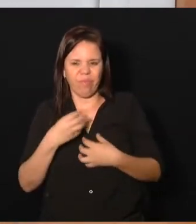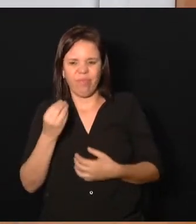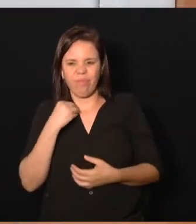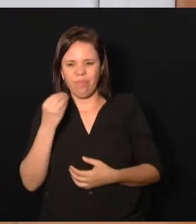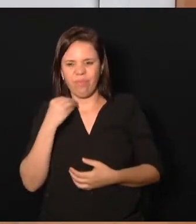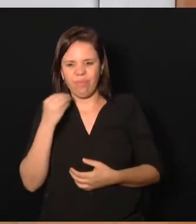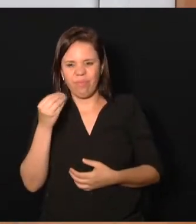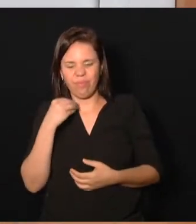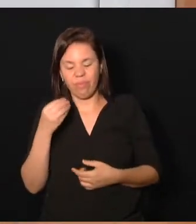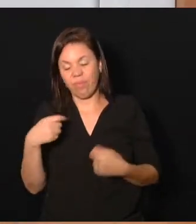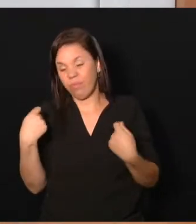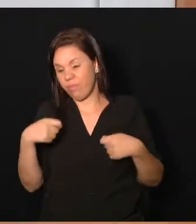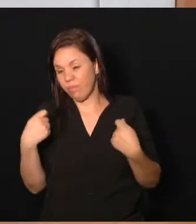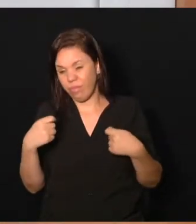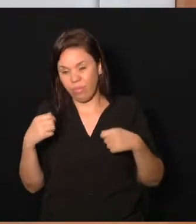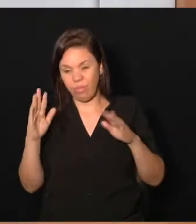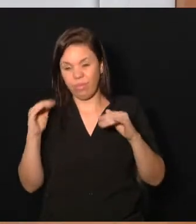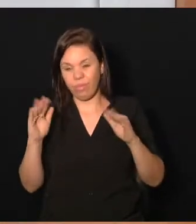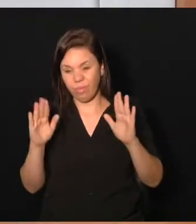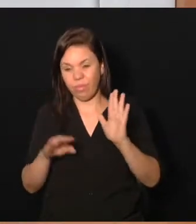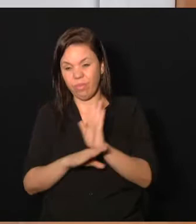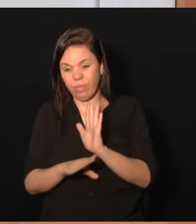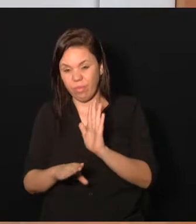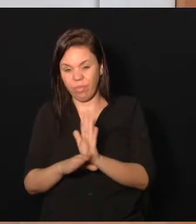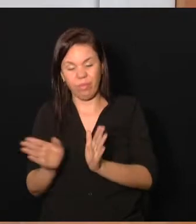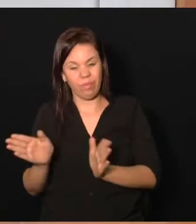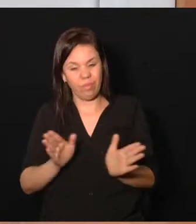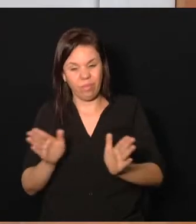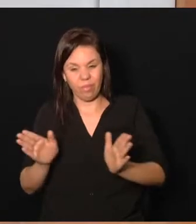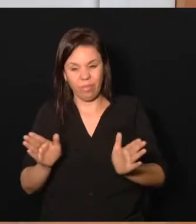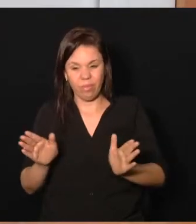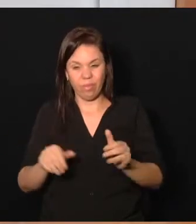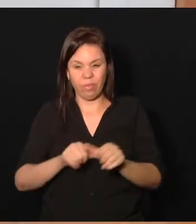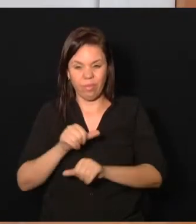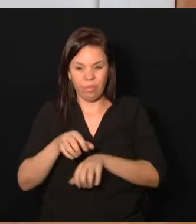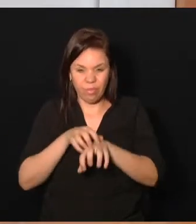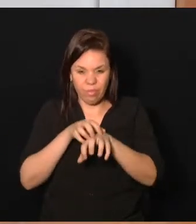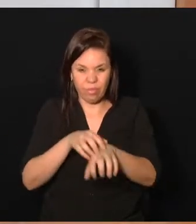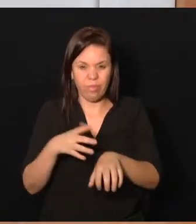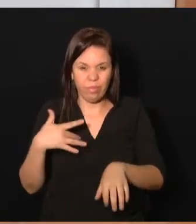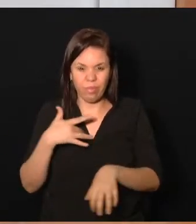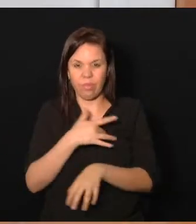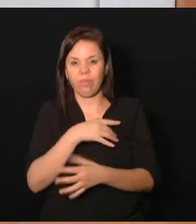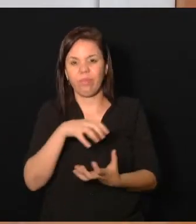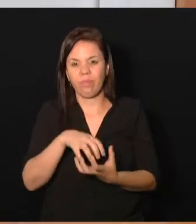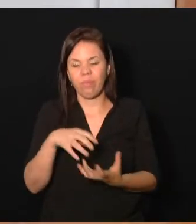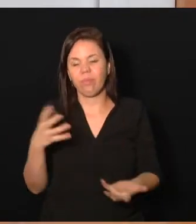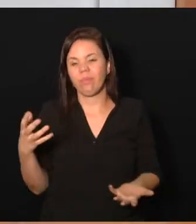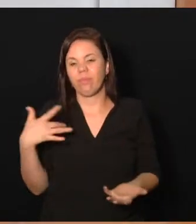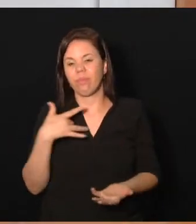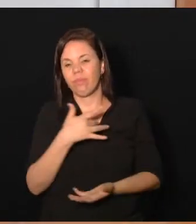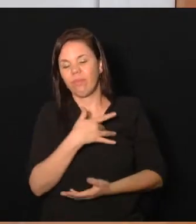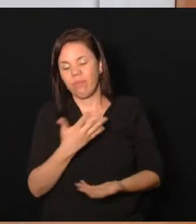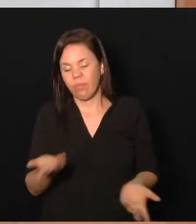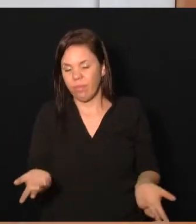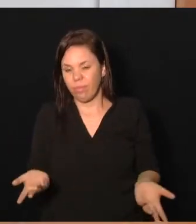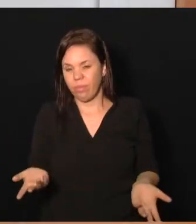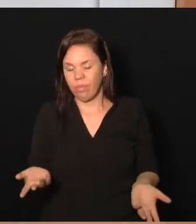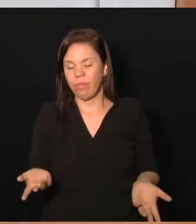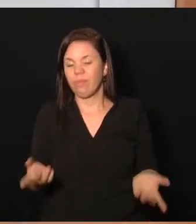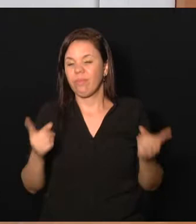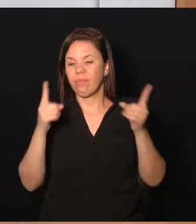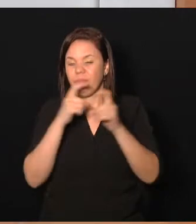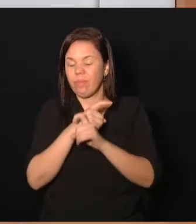pouco precisando cada vez mais de ajuda, e acessibilidade, transporte, posto de saúde, uma situação